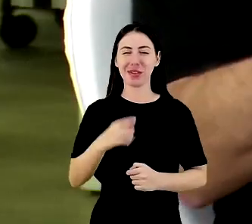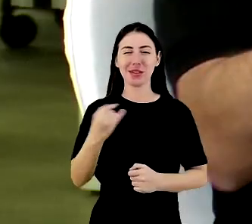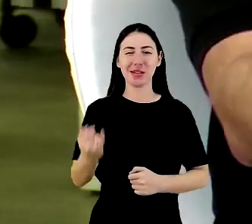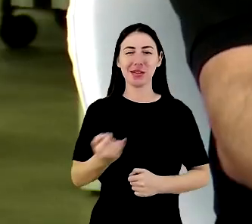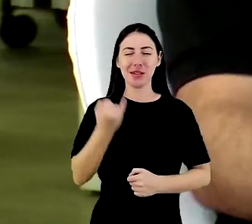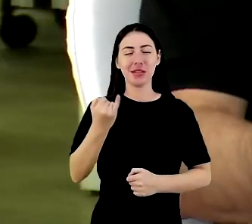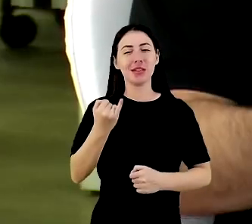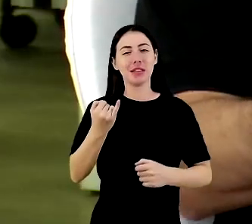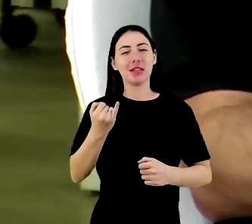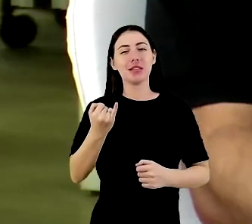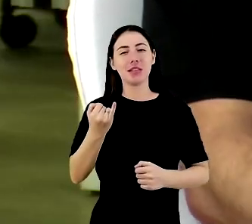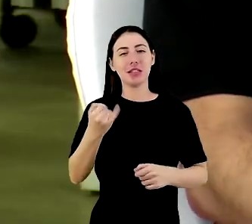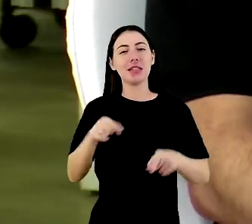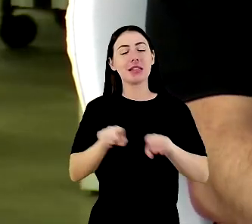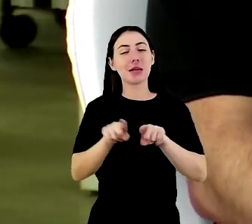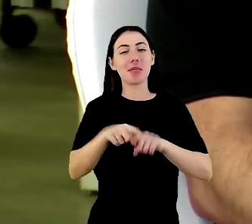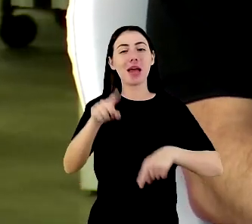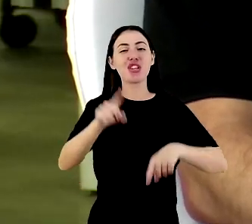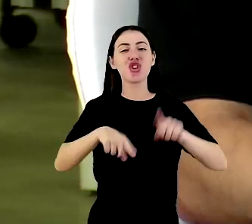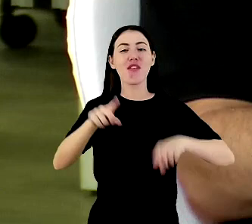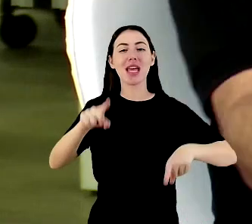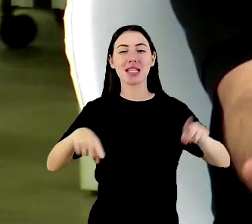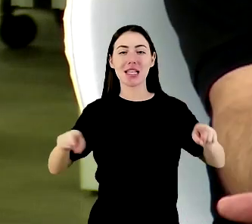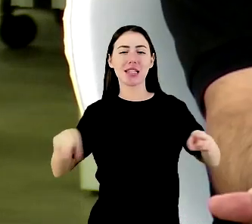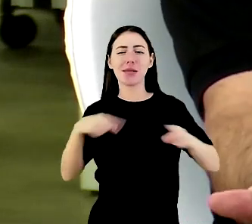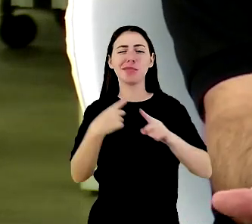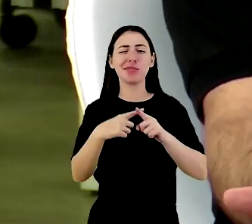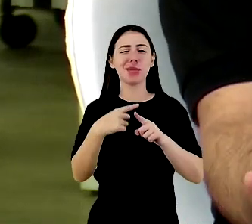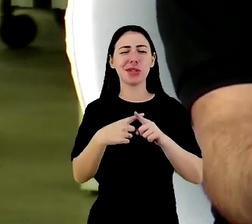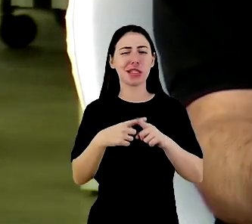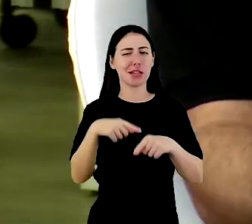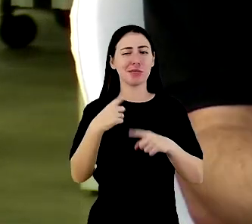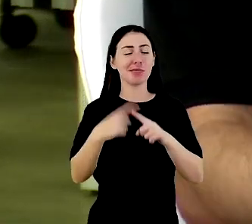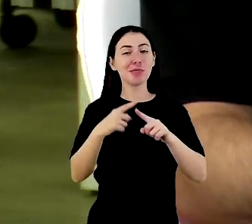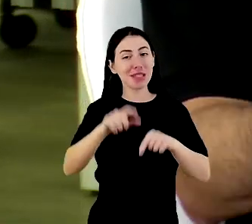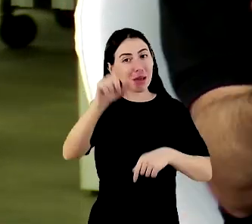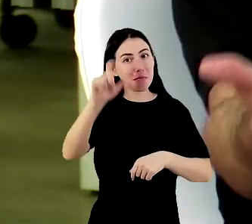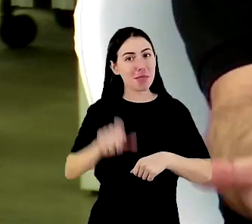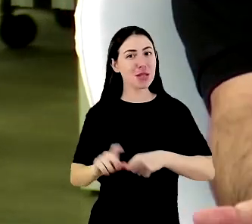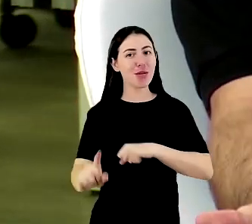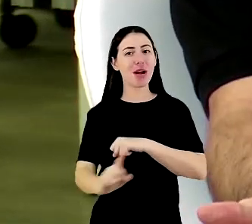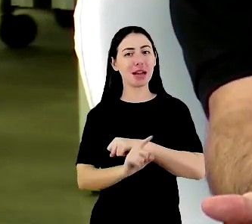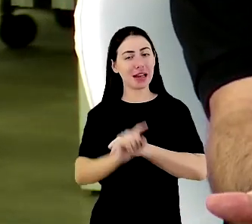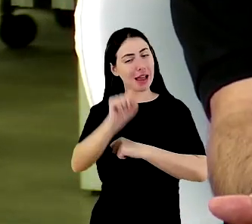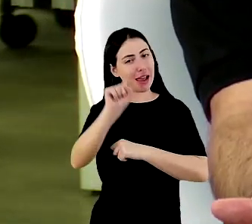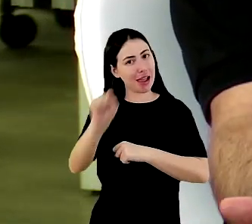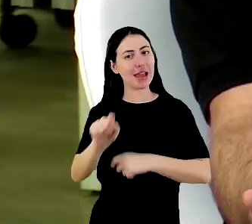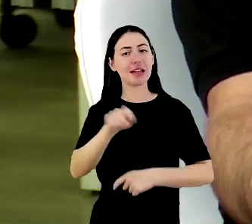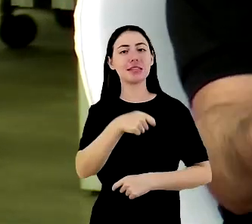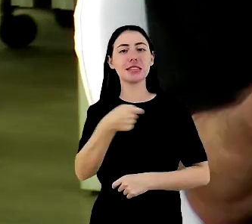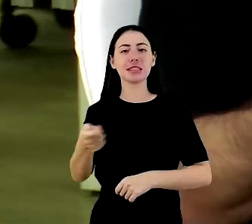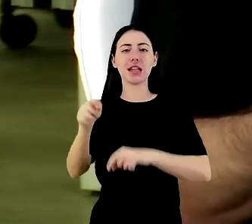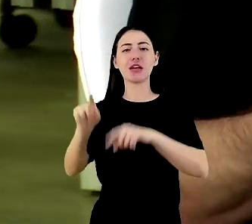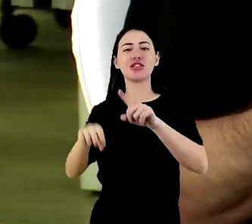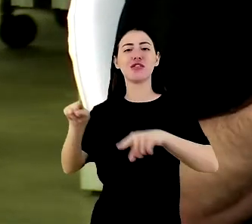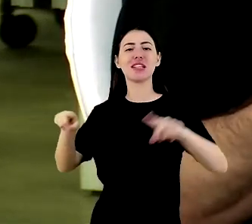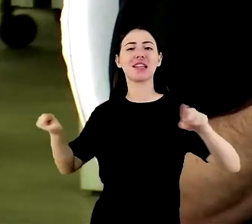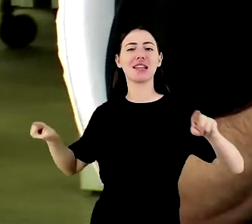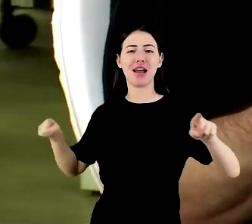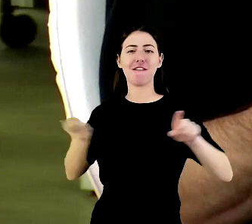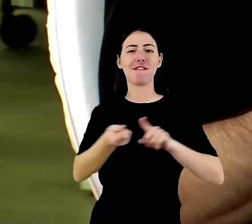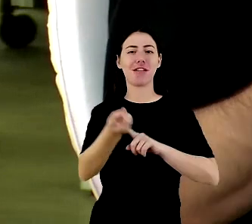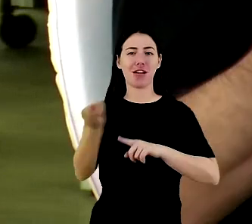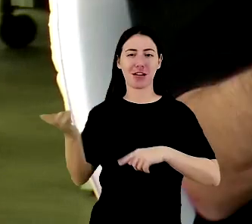Por que diversidade? Diversidade é porque o cliente é diverso. Perfeito. Né? Se o cliente é diverso, quem melhor para